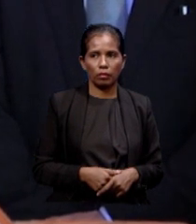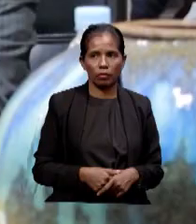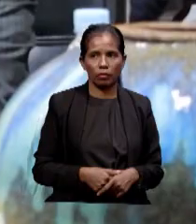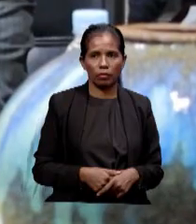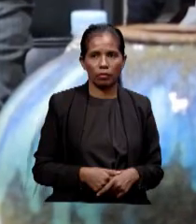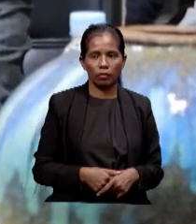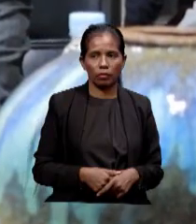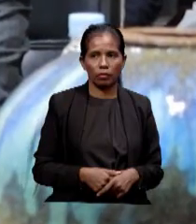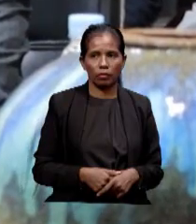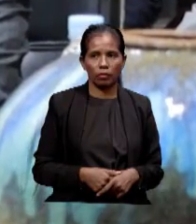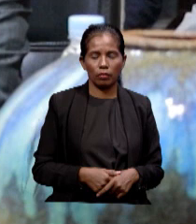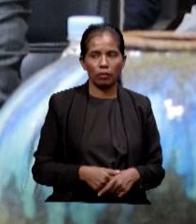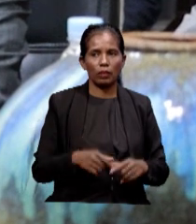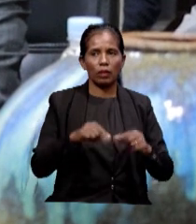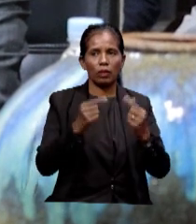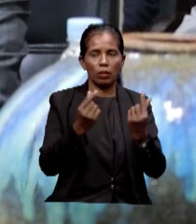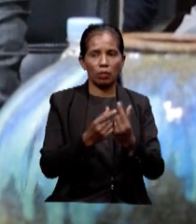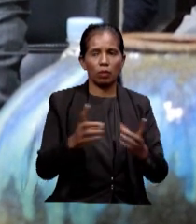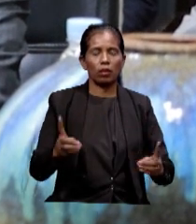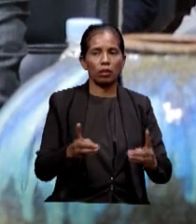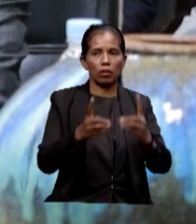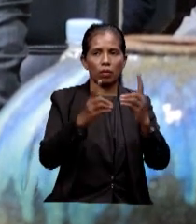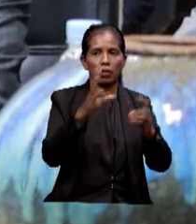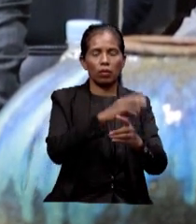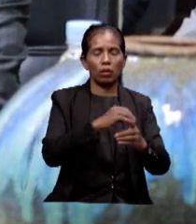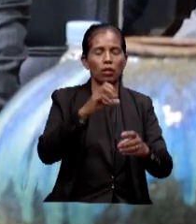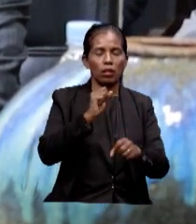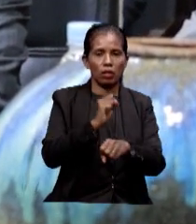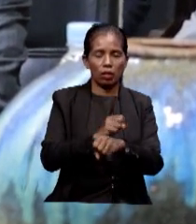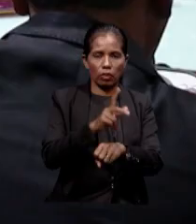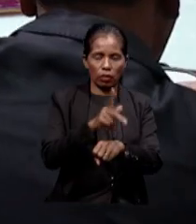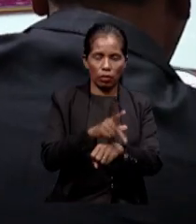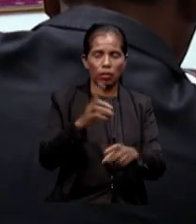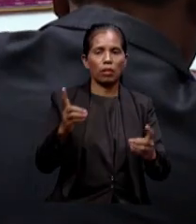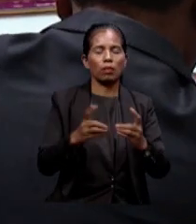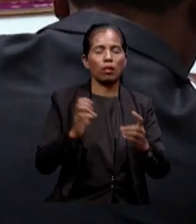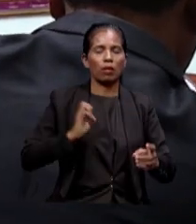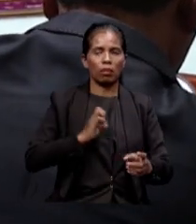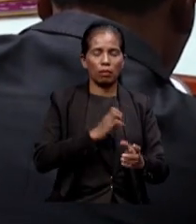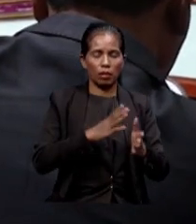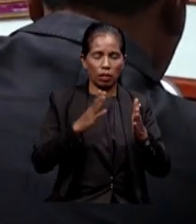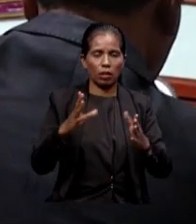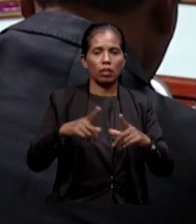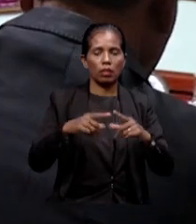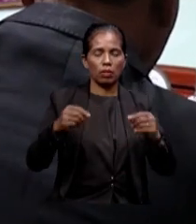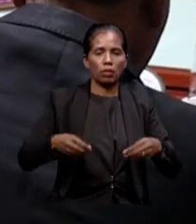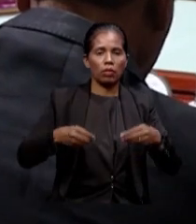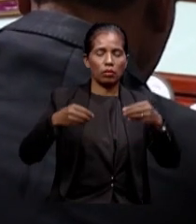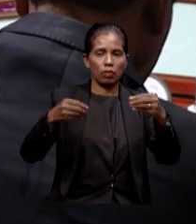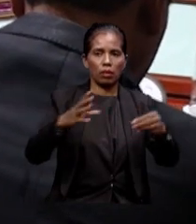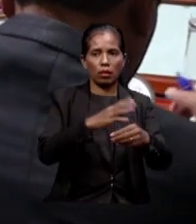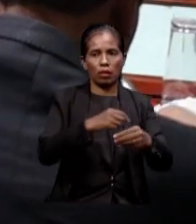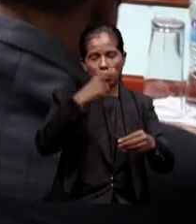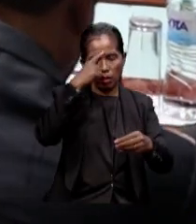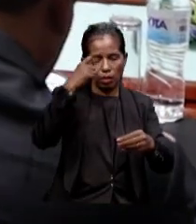Timorese. Grupo Kochi Corporate Hasoru Malo On Hose Fope inclui embaixada Japão, onde estabelece curso Lian Japão, também